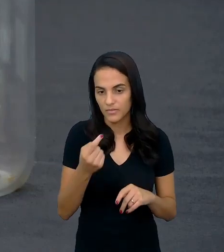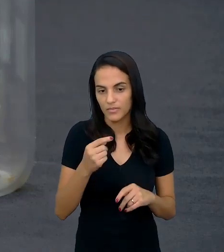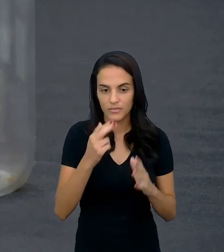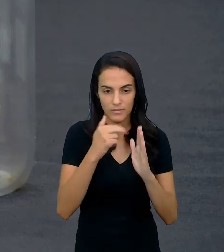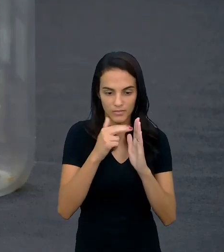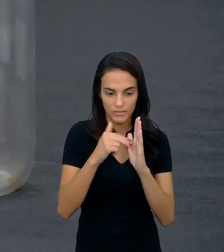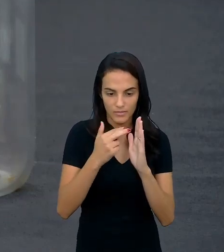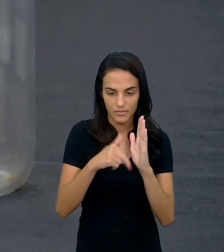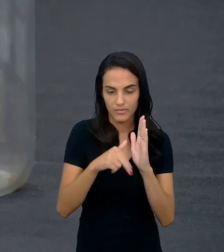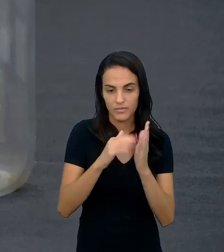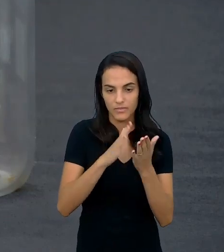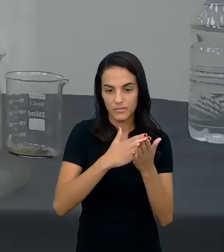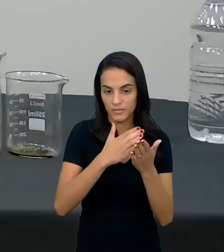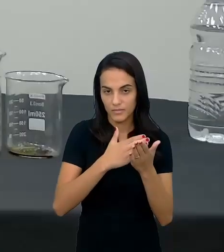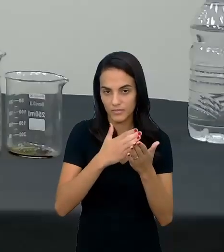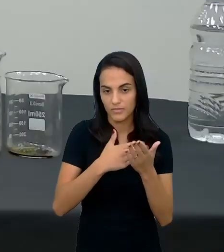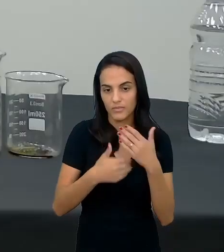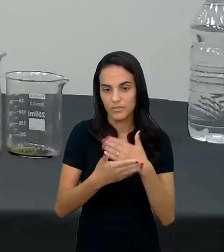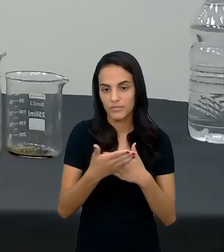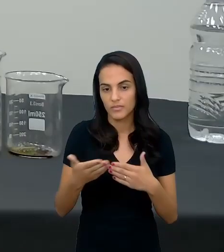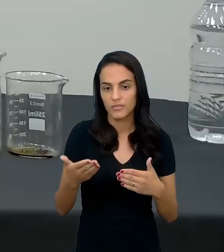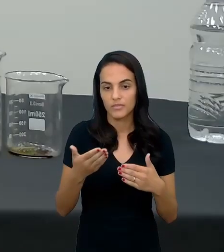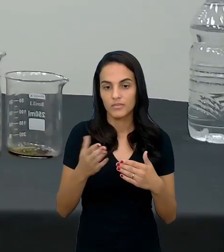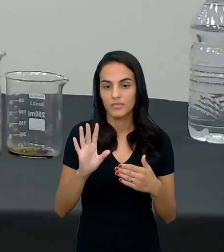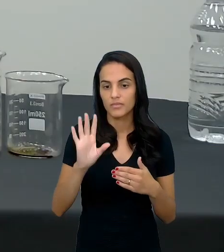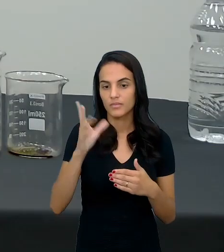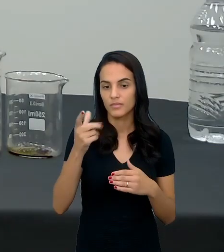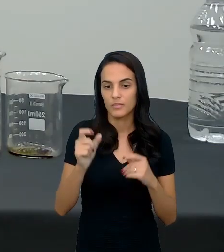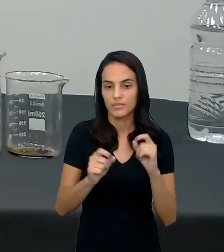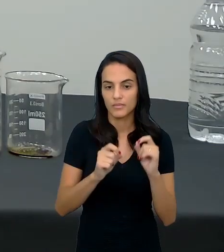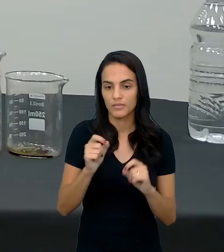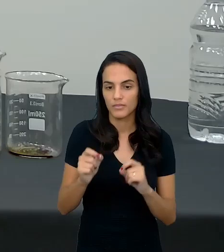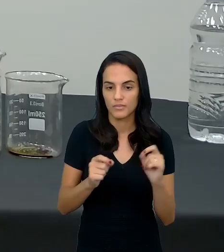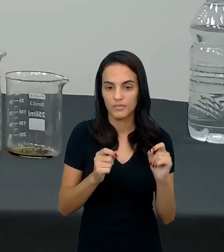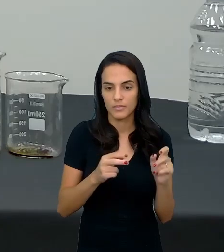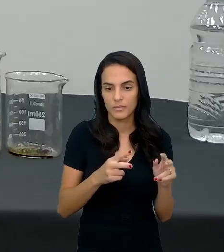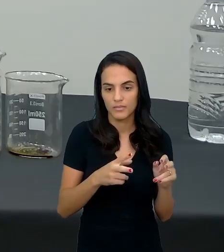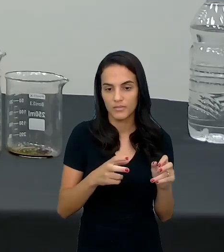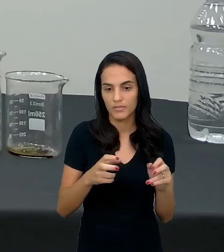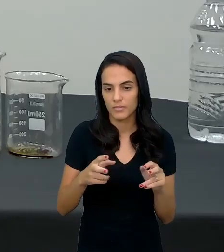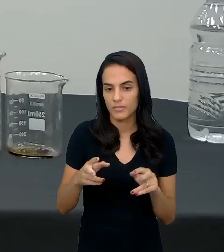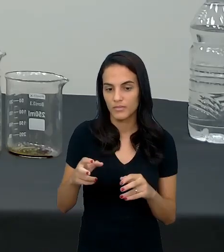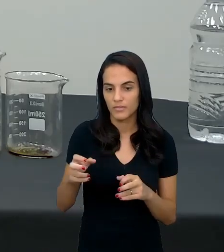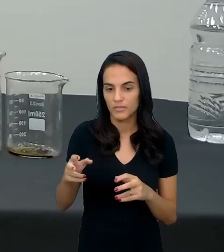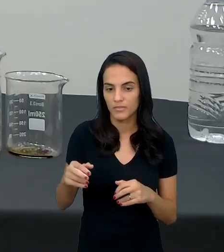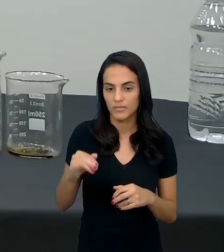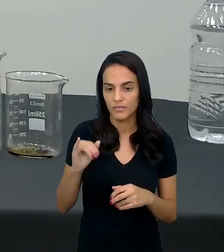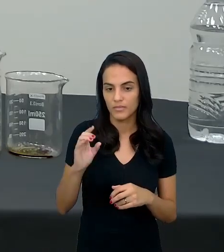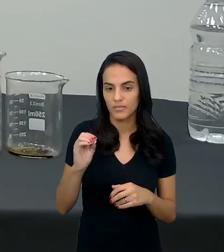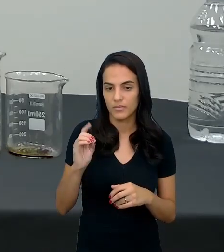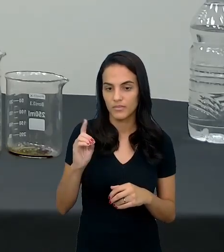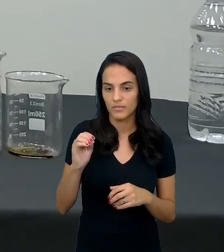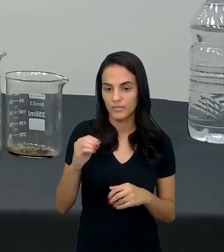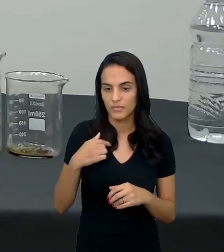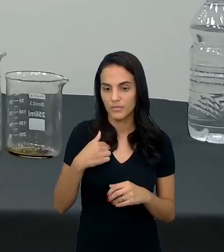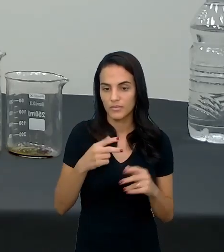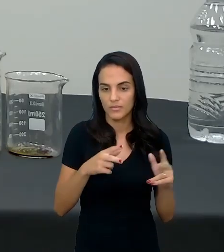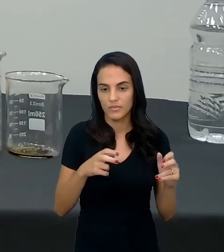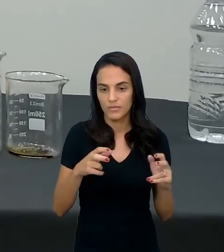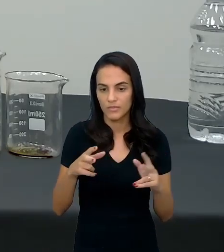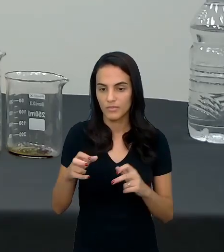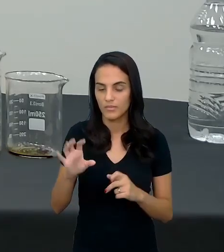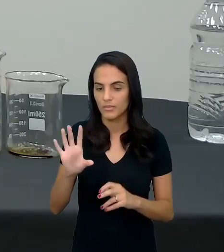Aí, gente, anotem aí no caderno de vocês o que aconteceu. Observem, né? Então, vou deixar o meu iodo aqui. Observem o